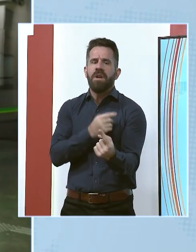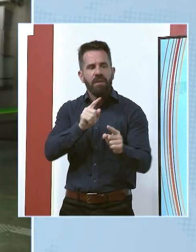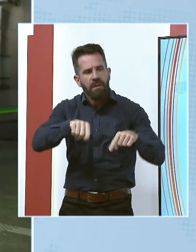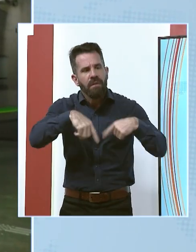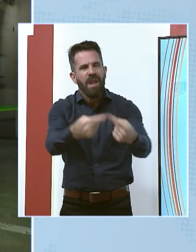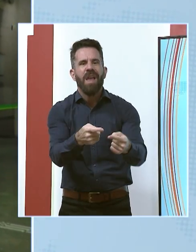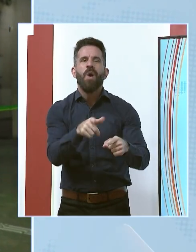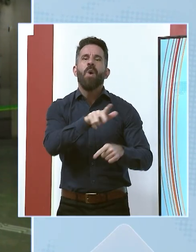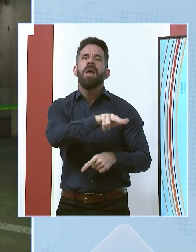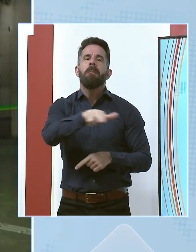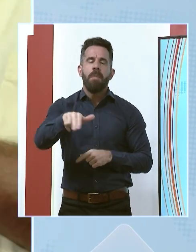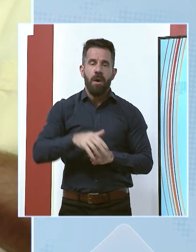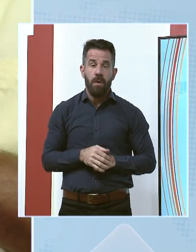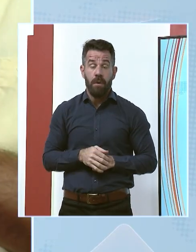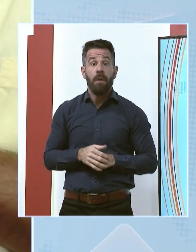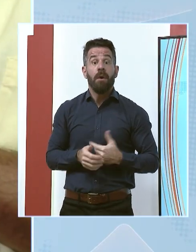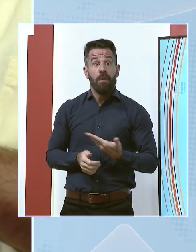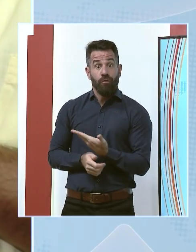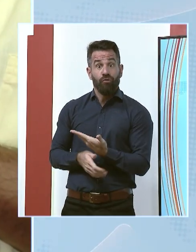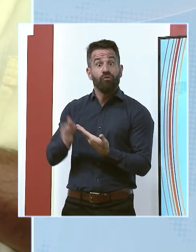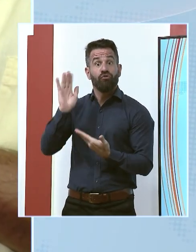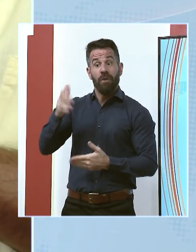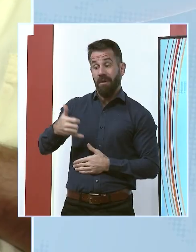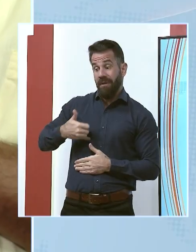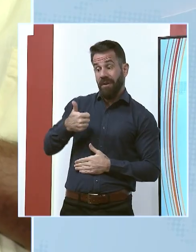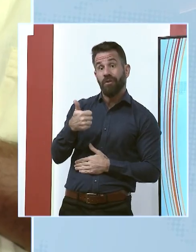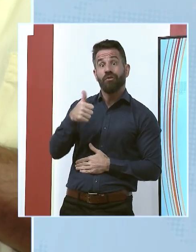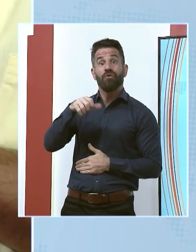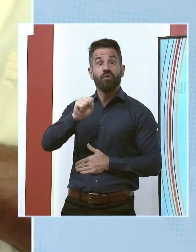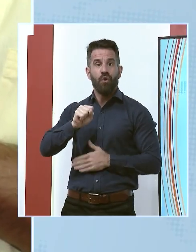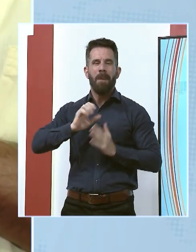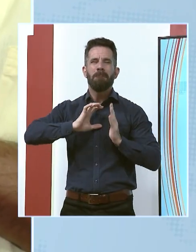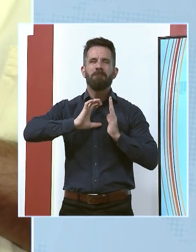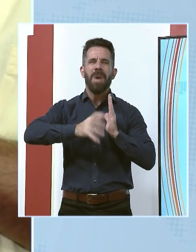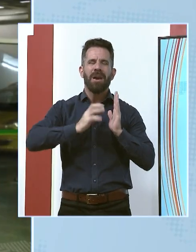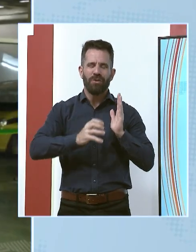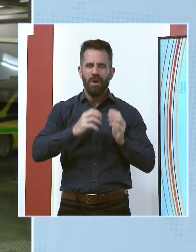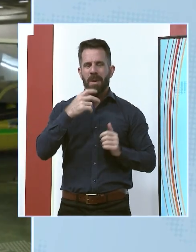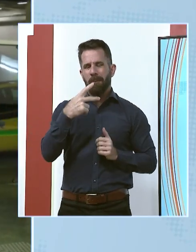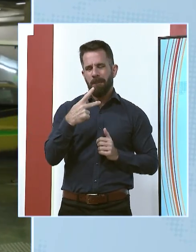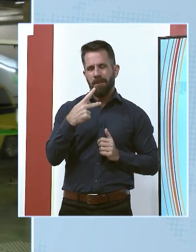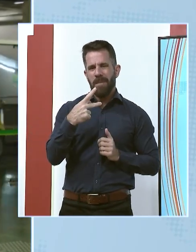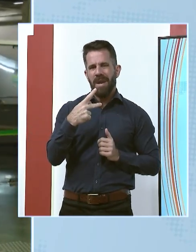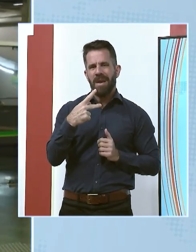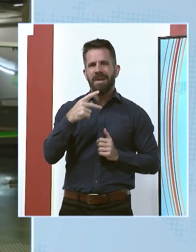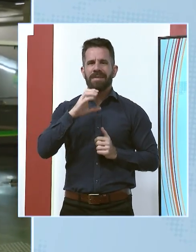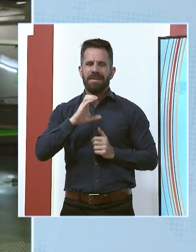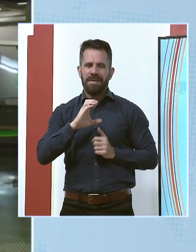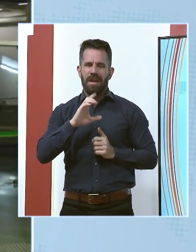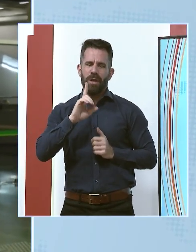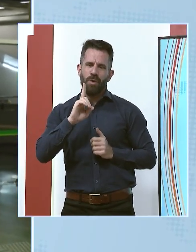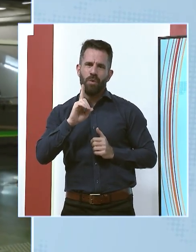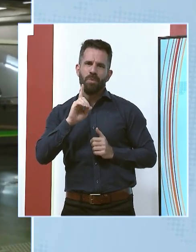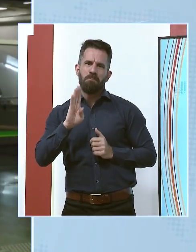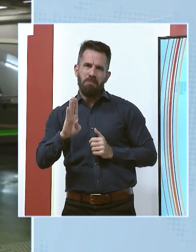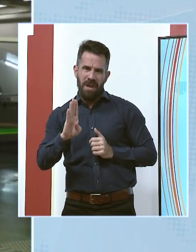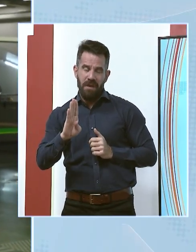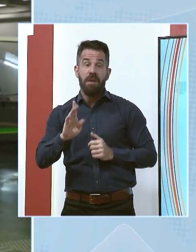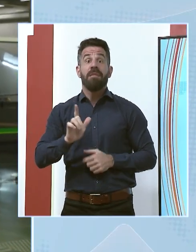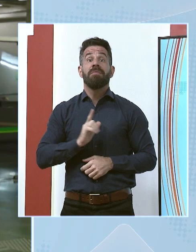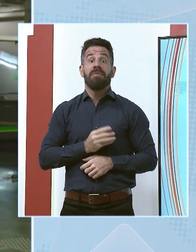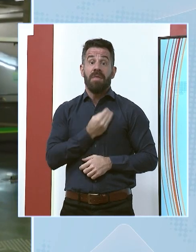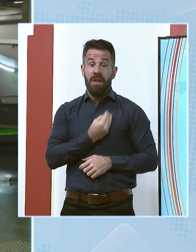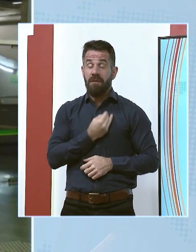que fazia parte do PCdoB e até hoje a gente não tem os restos mortais do meu irmão.